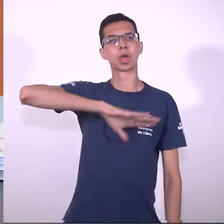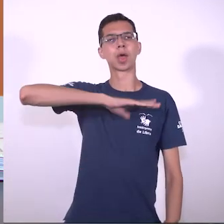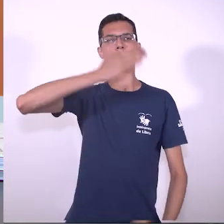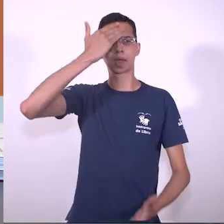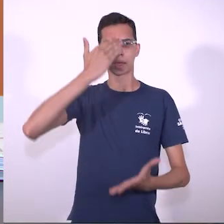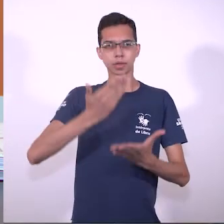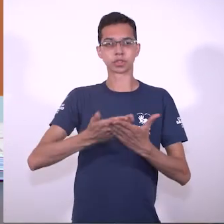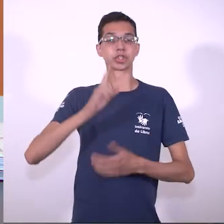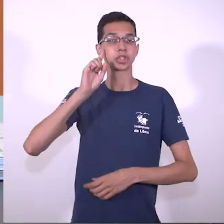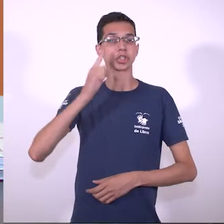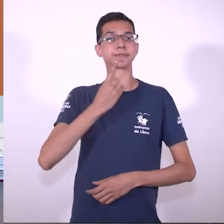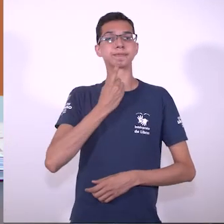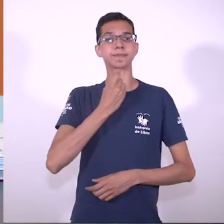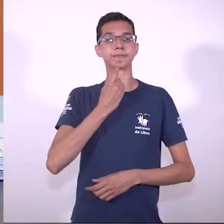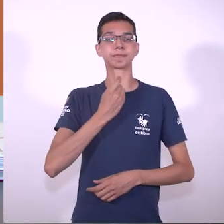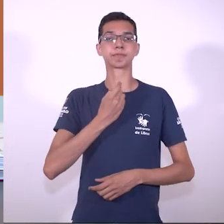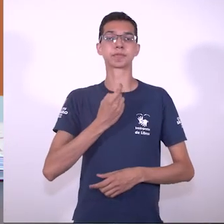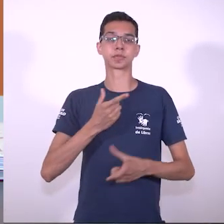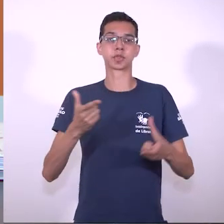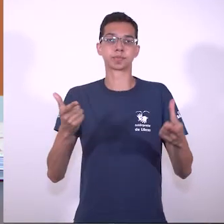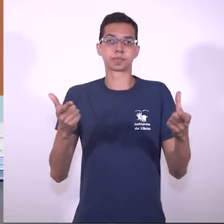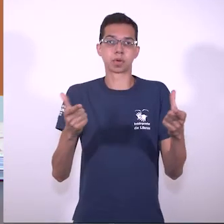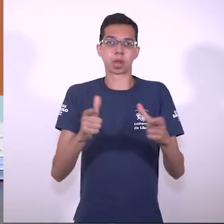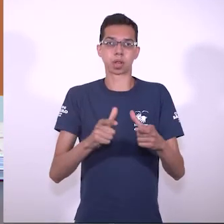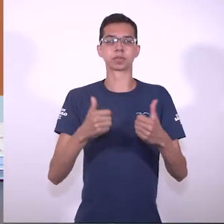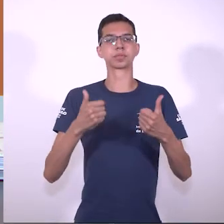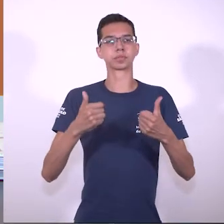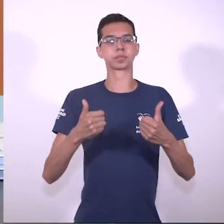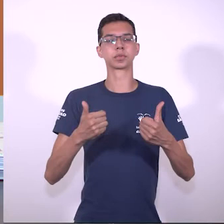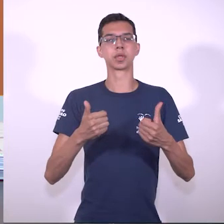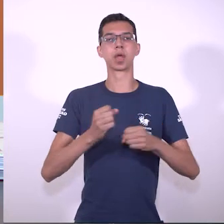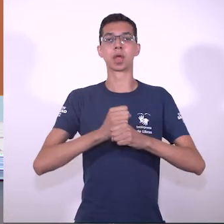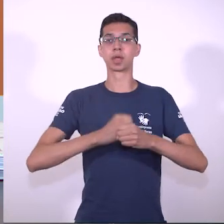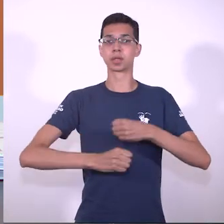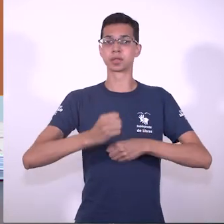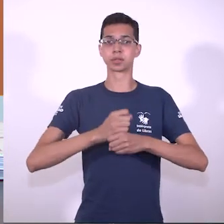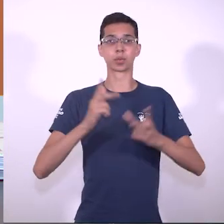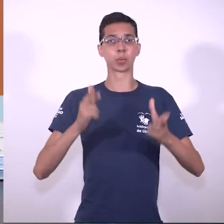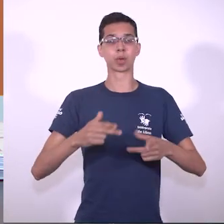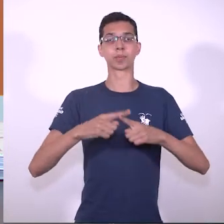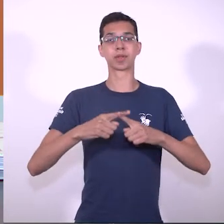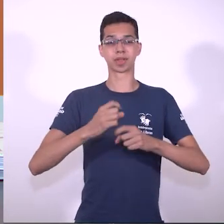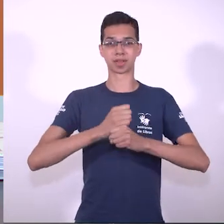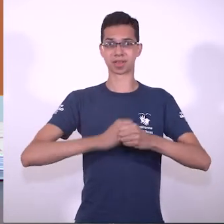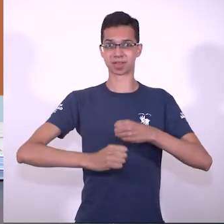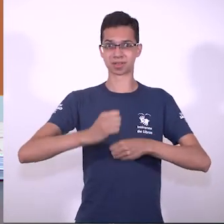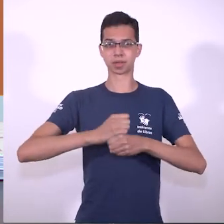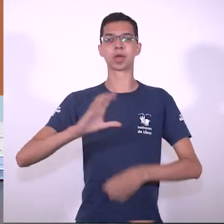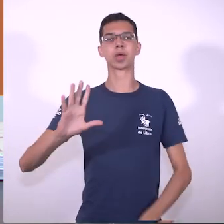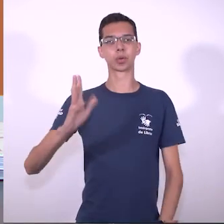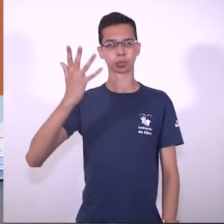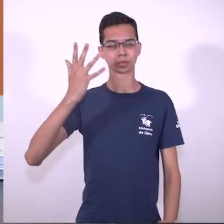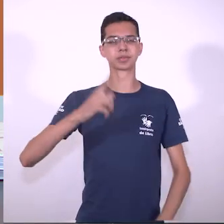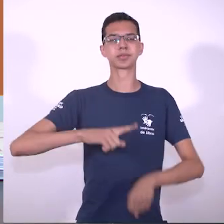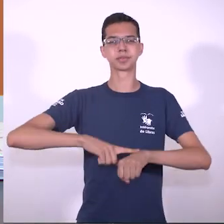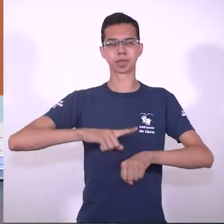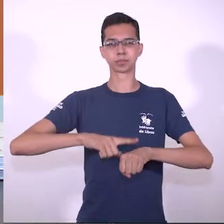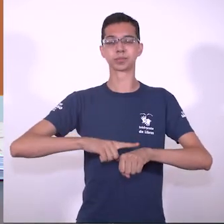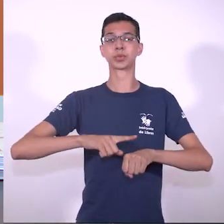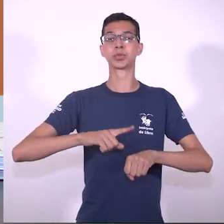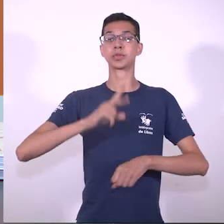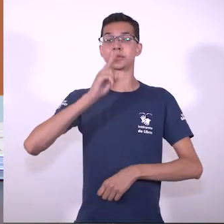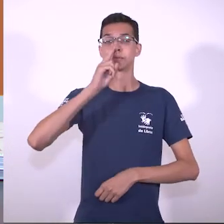O ano passado, também no momento mais crítico da pandemia, nós antecipamos os